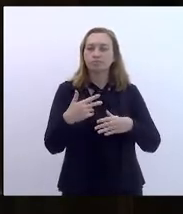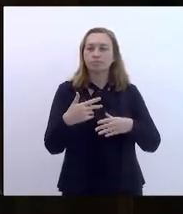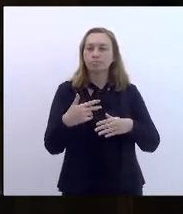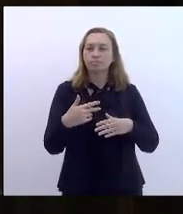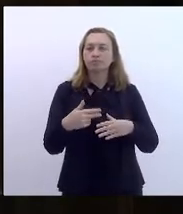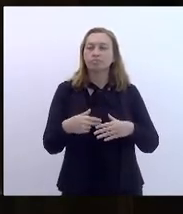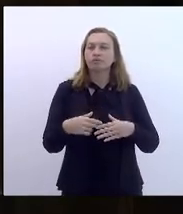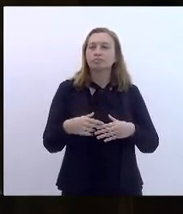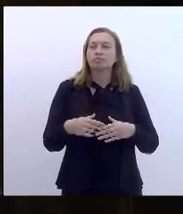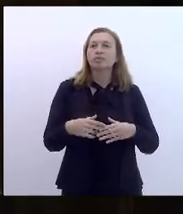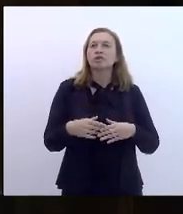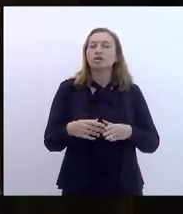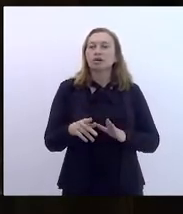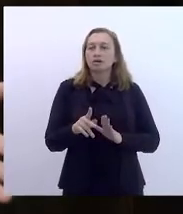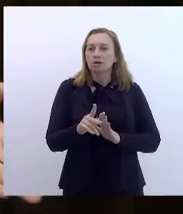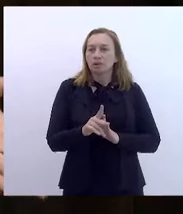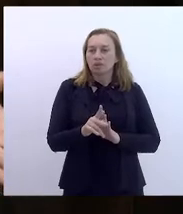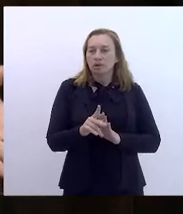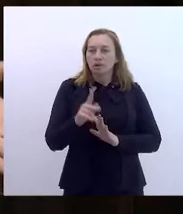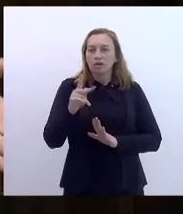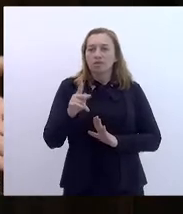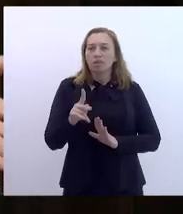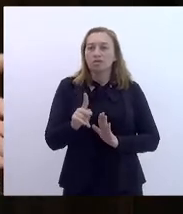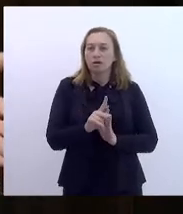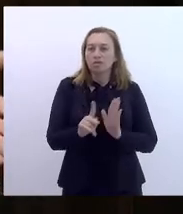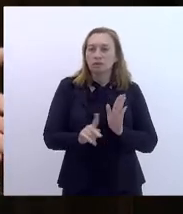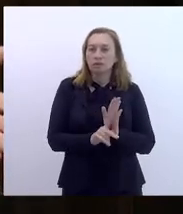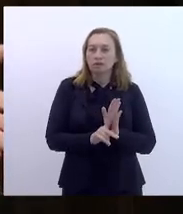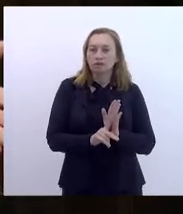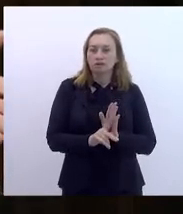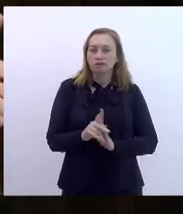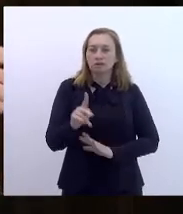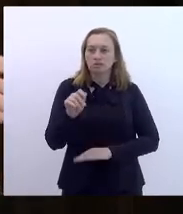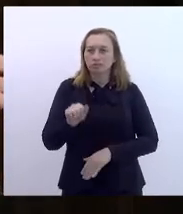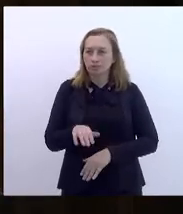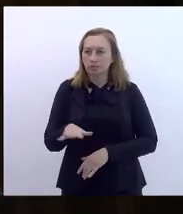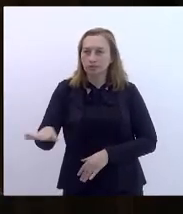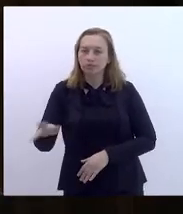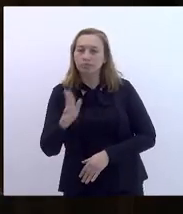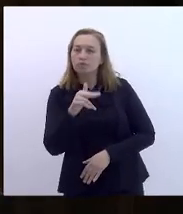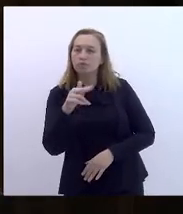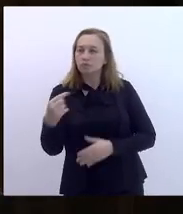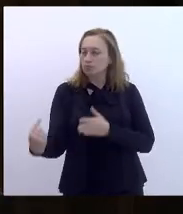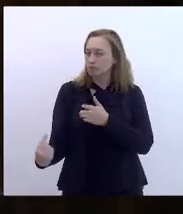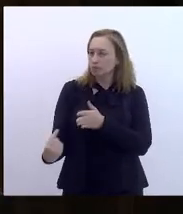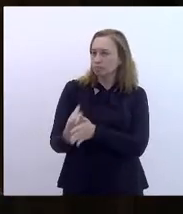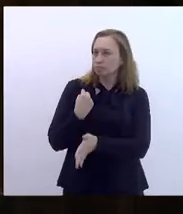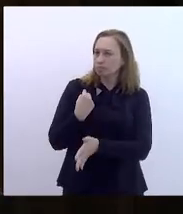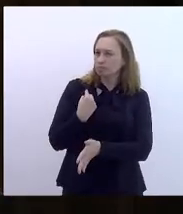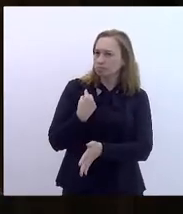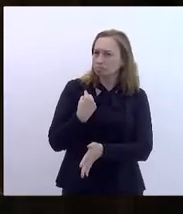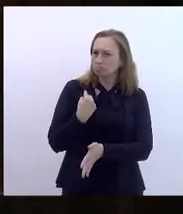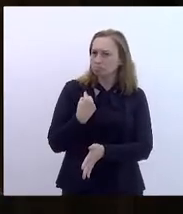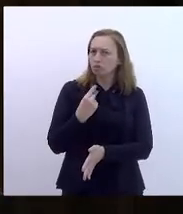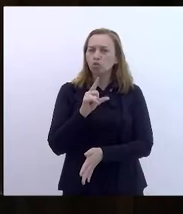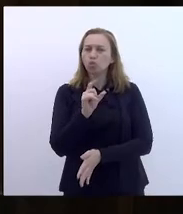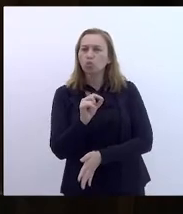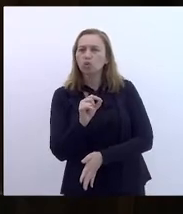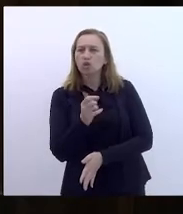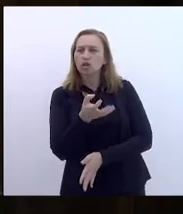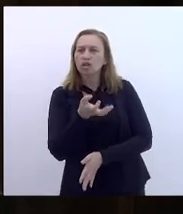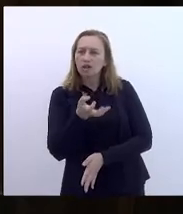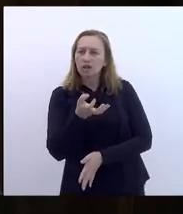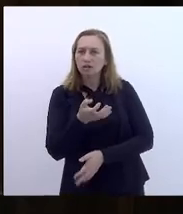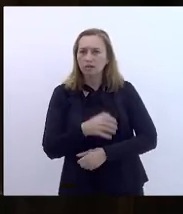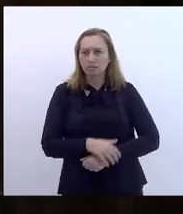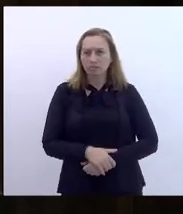favelas tirado suas próprias cabeças e eles nunca nos perguntaram o que é mesmo que a